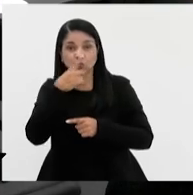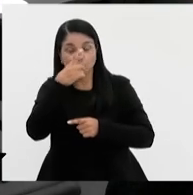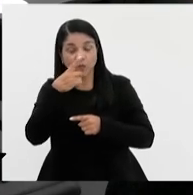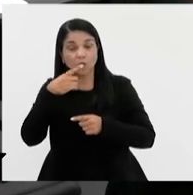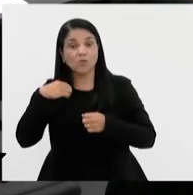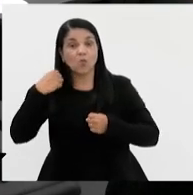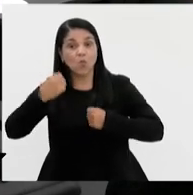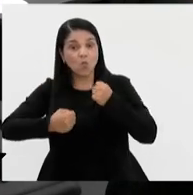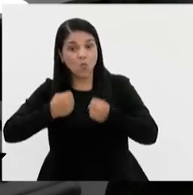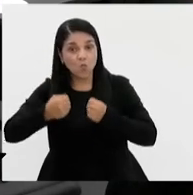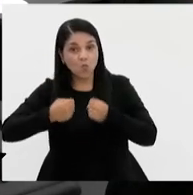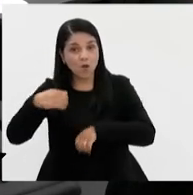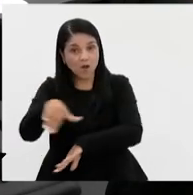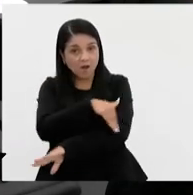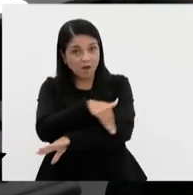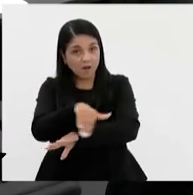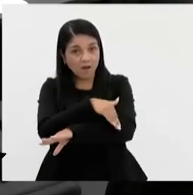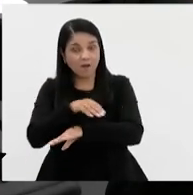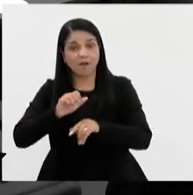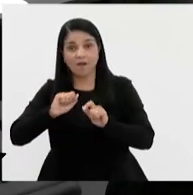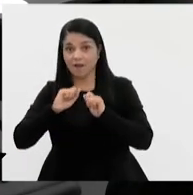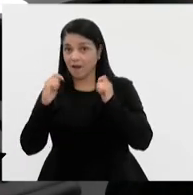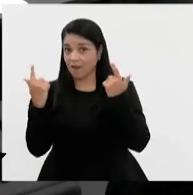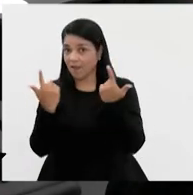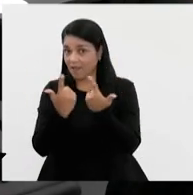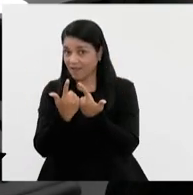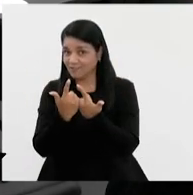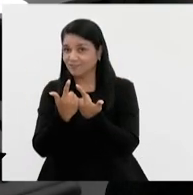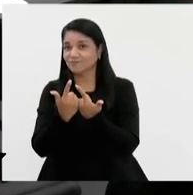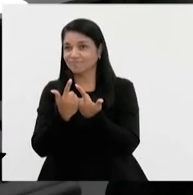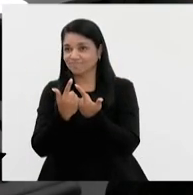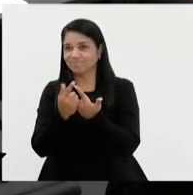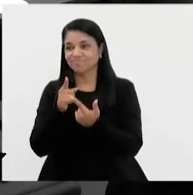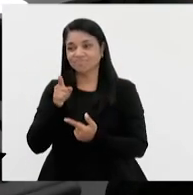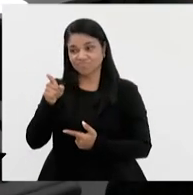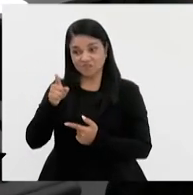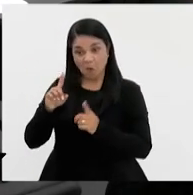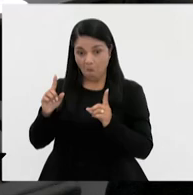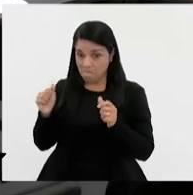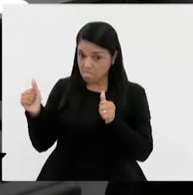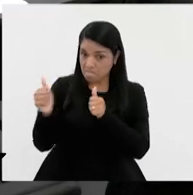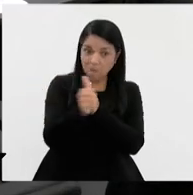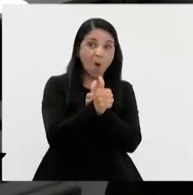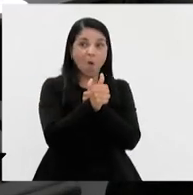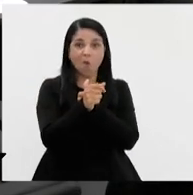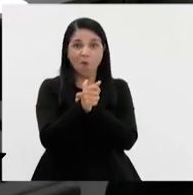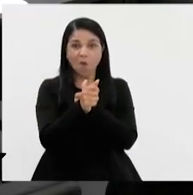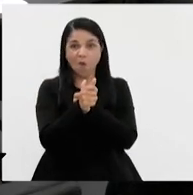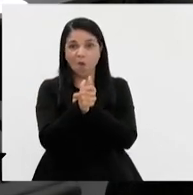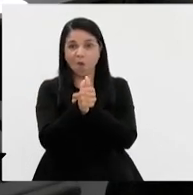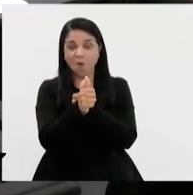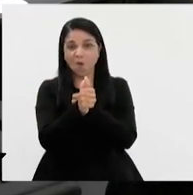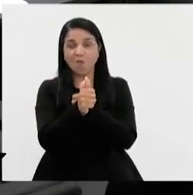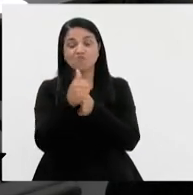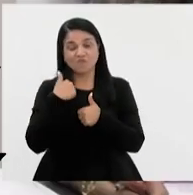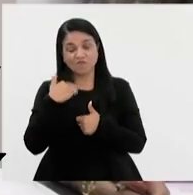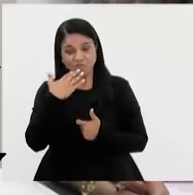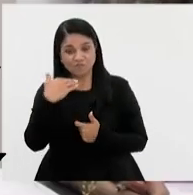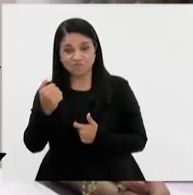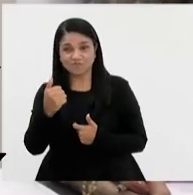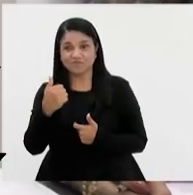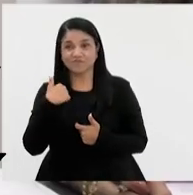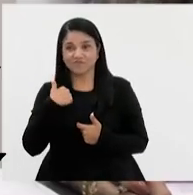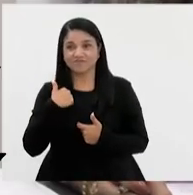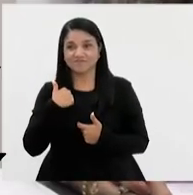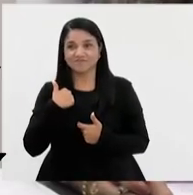Lerja. Eu já estou convocado para essa corrida. Vossa Excelência é pole position. Estou convocado. Não sei se eu